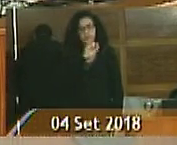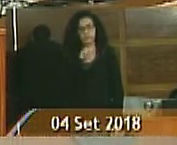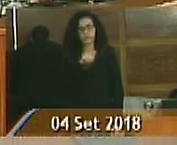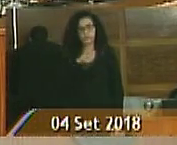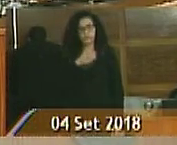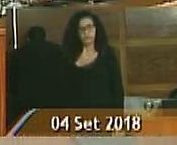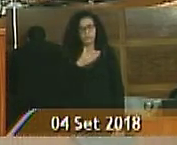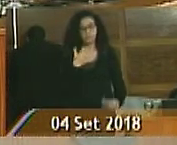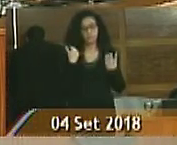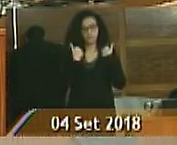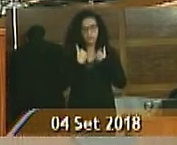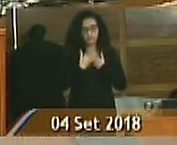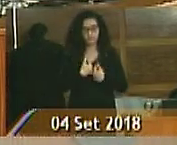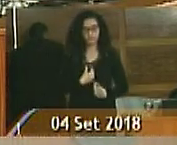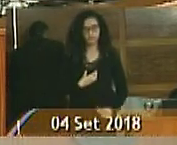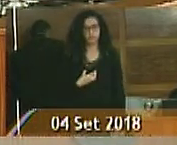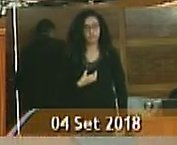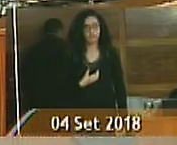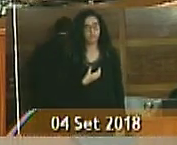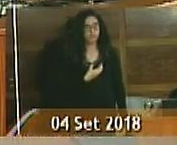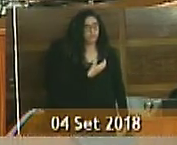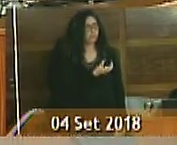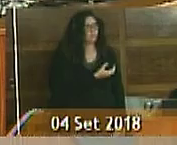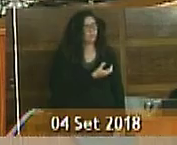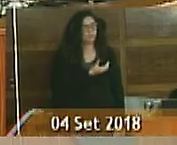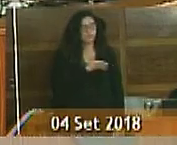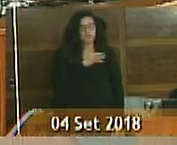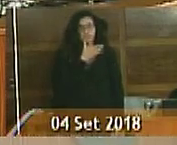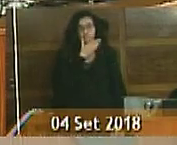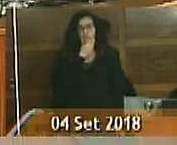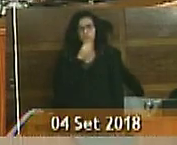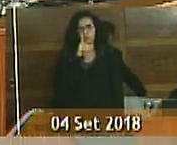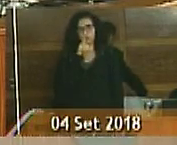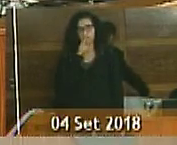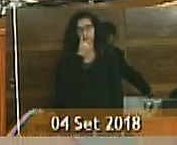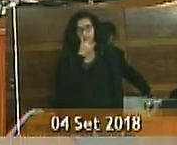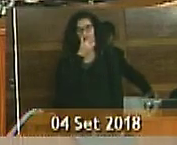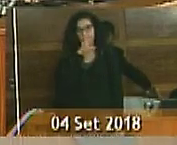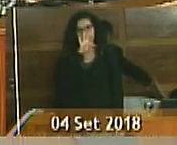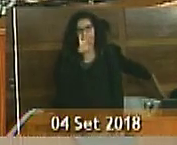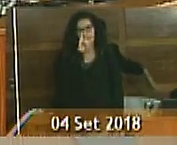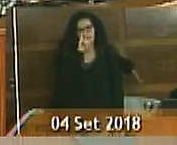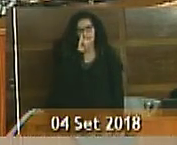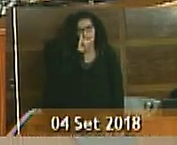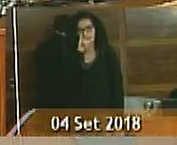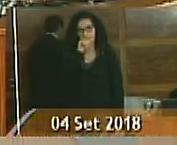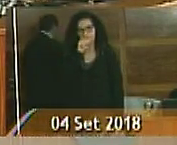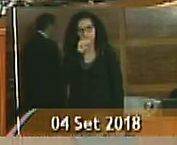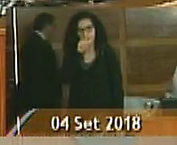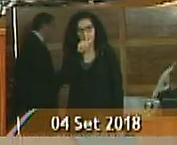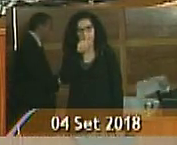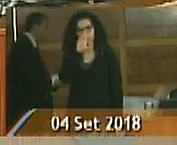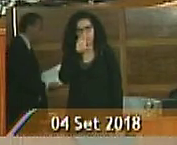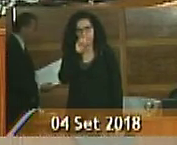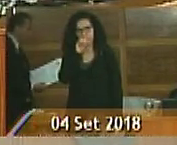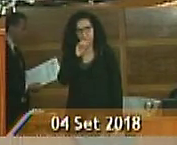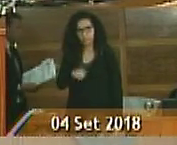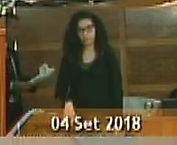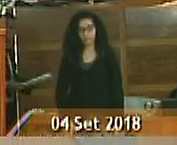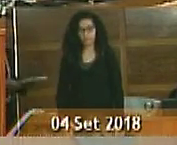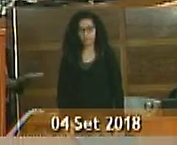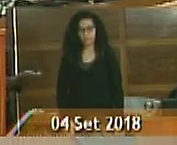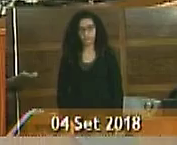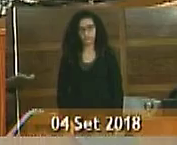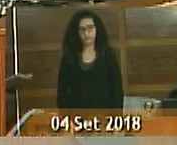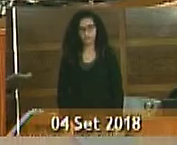Augusto, concedendo a medalha honorífica mérito Lopes Trovão ao doutor Tiago Menezes Rizzo.